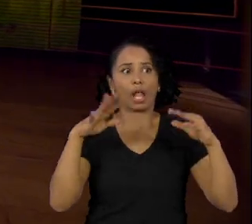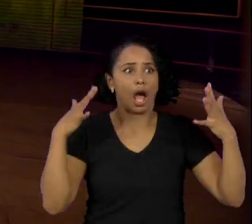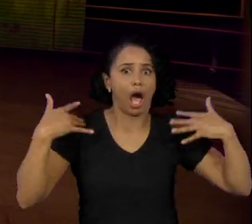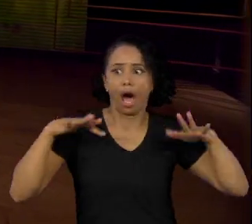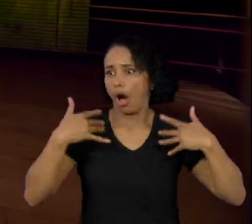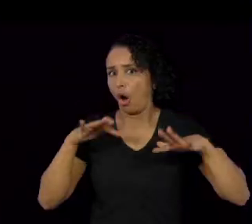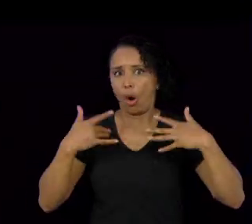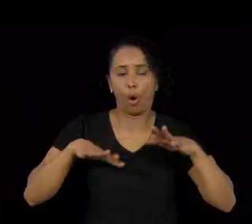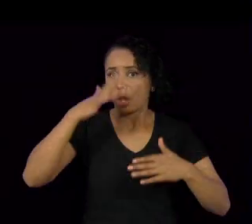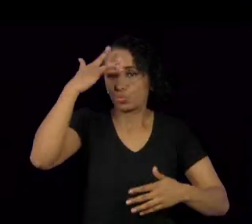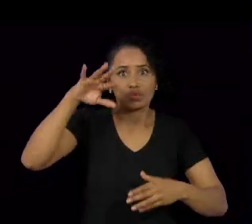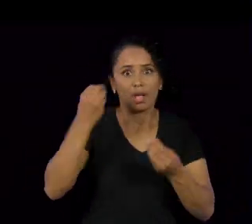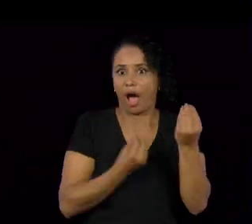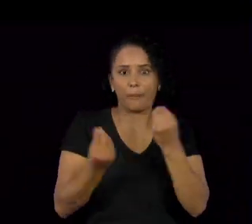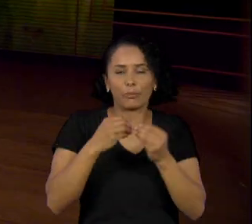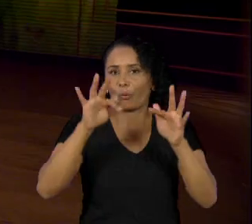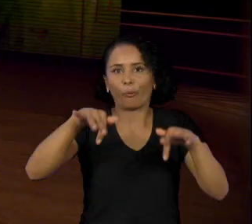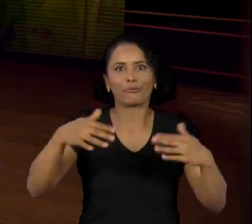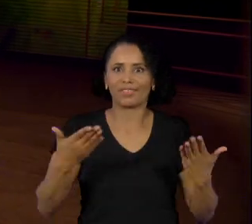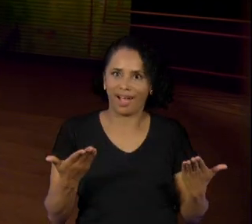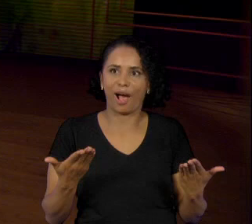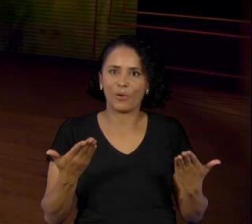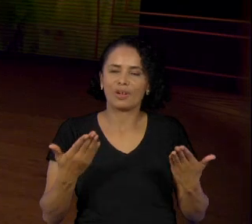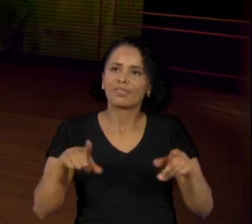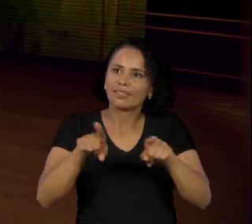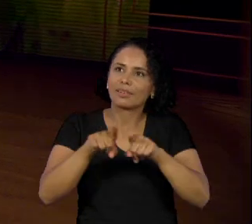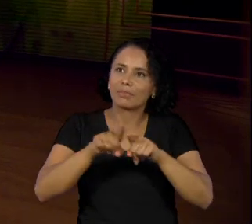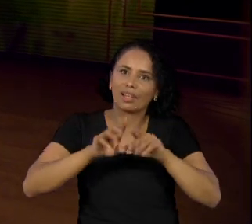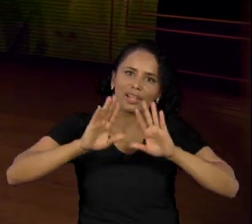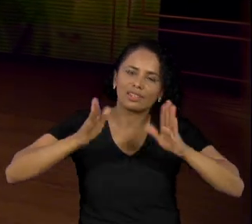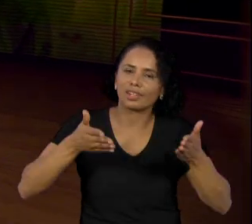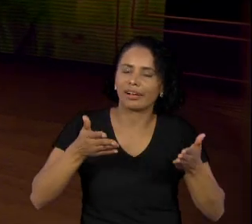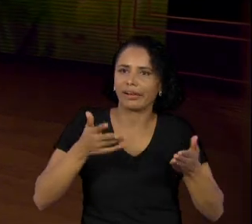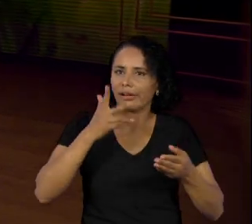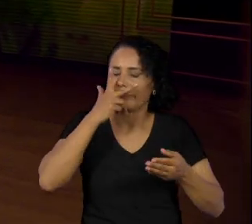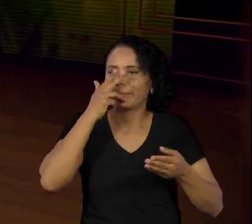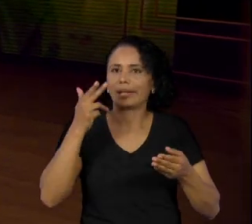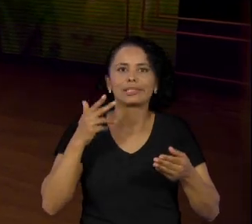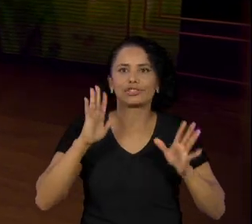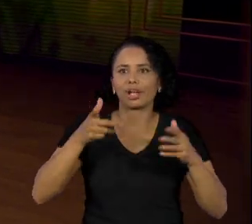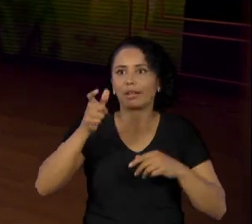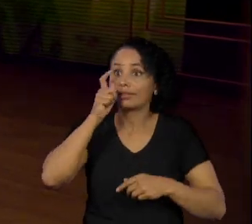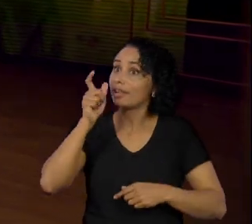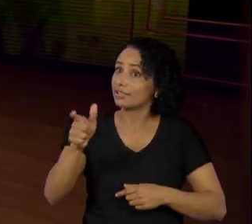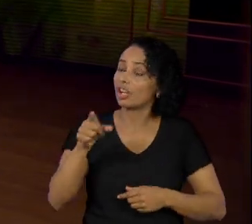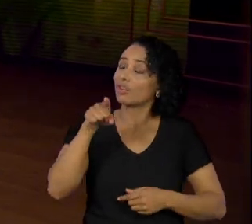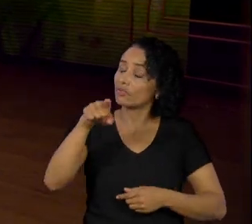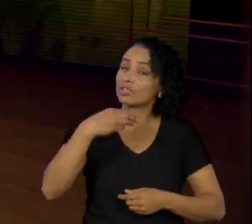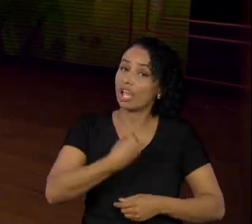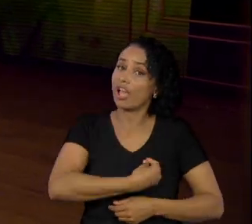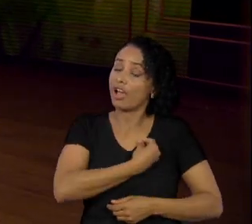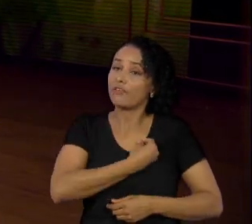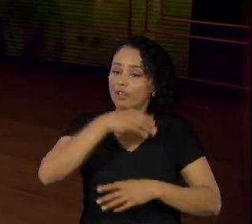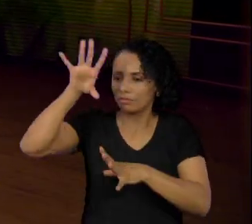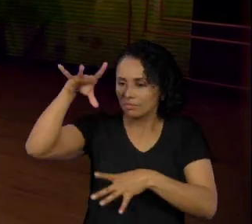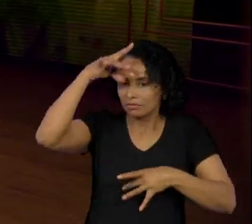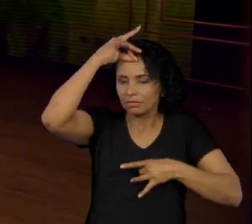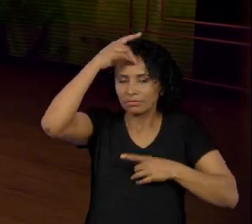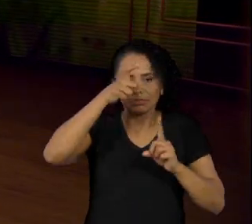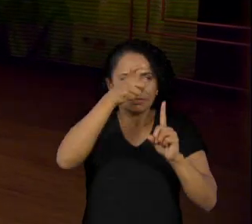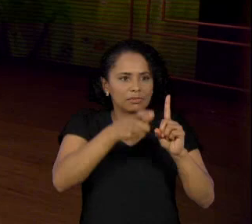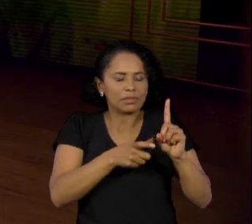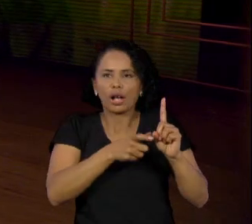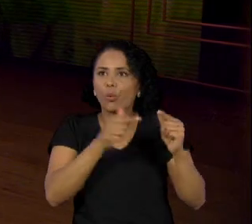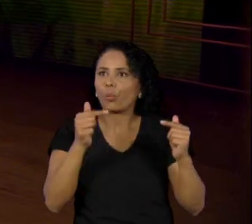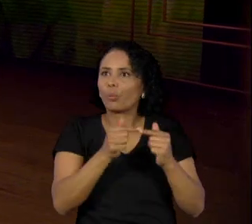dar. E que depende também, assim, mas é muito interessante, porque ao mesmo tempo você vai vivendo junto com a sua personagem, você vai descobrindo o